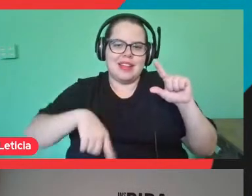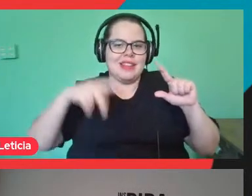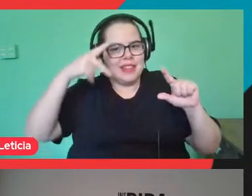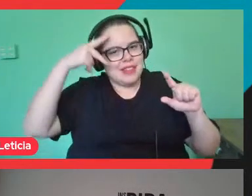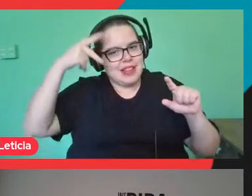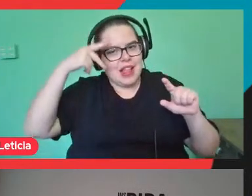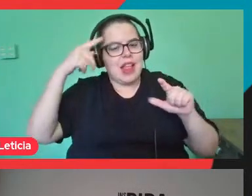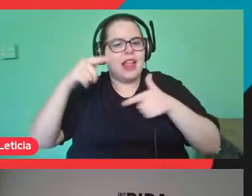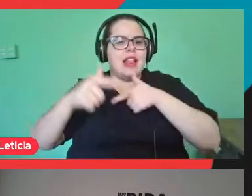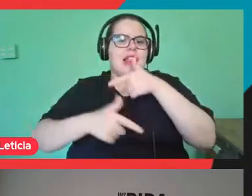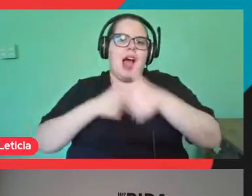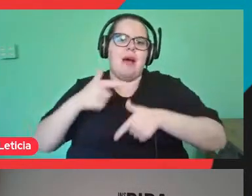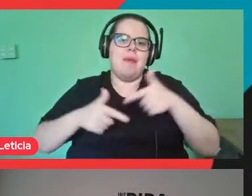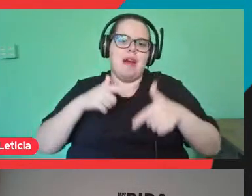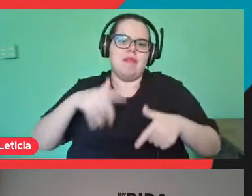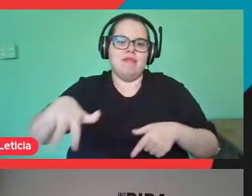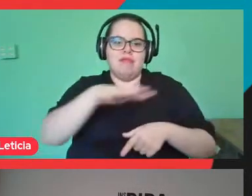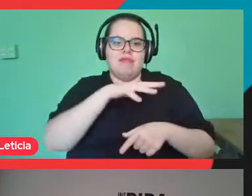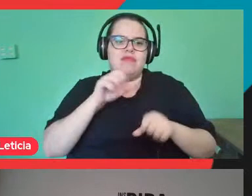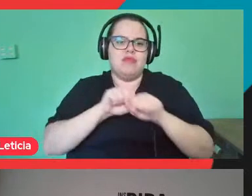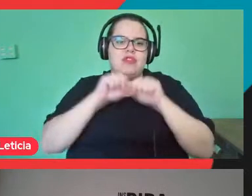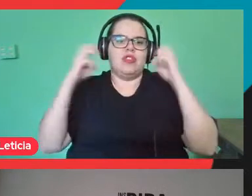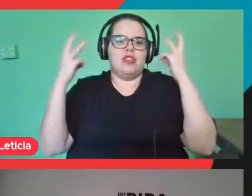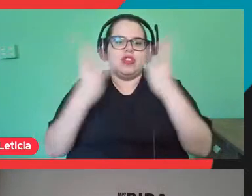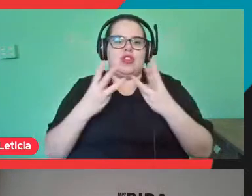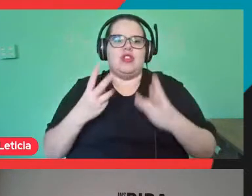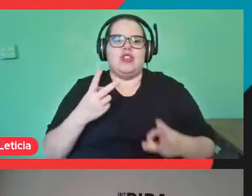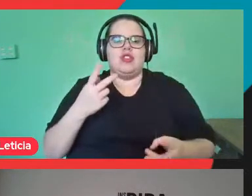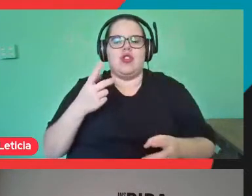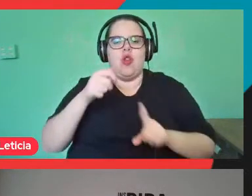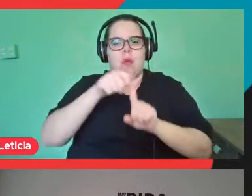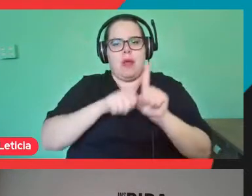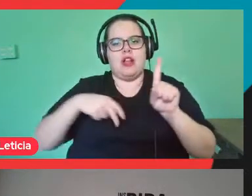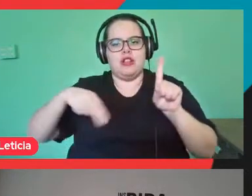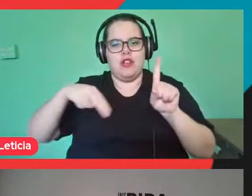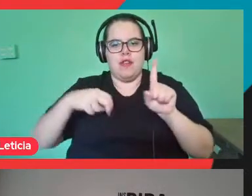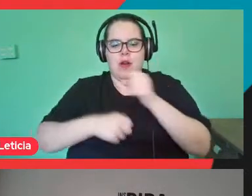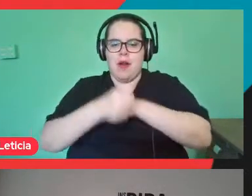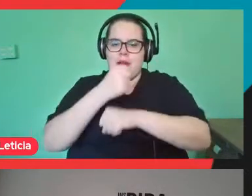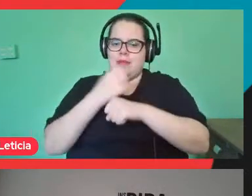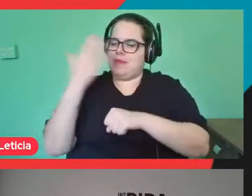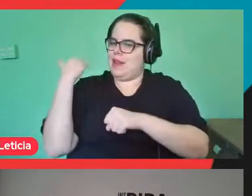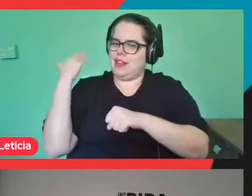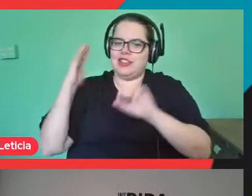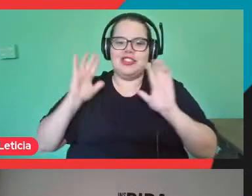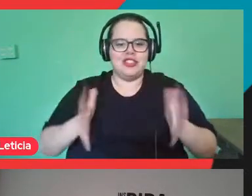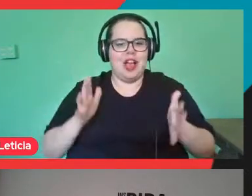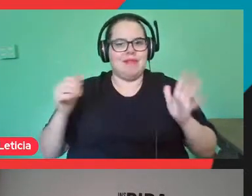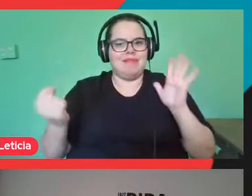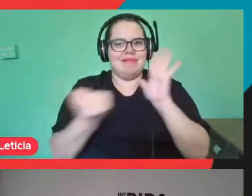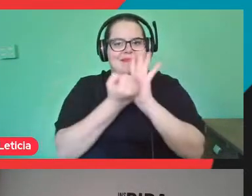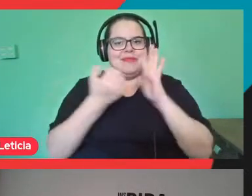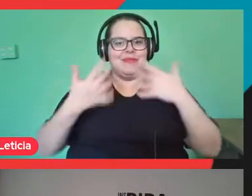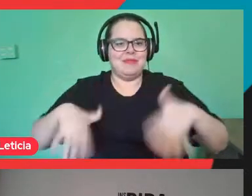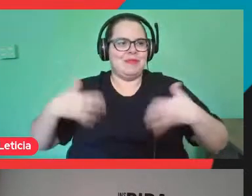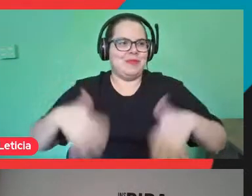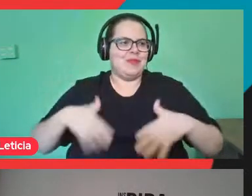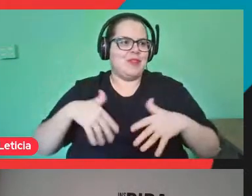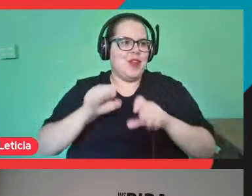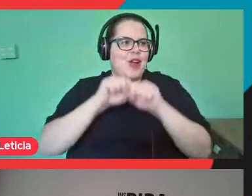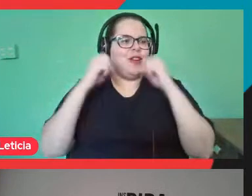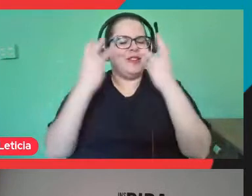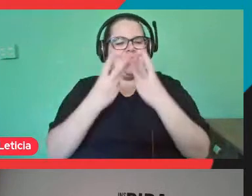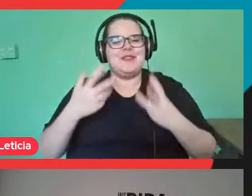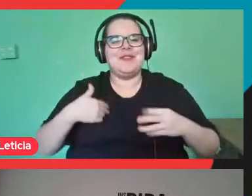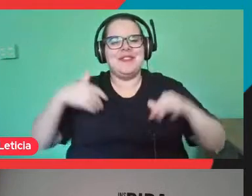já como facilitadora também do workshop desde novembro do ano passado. Né? Já rodei aí alguns workshops. Também estou bem